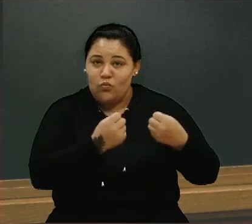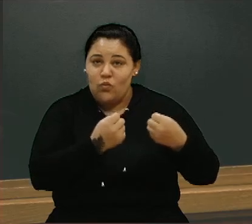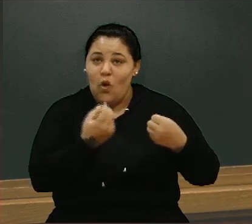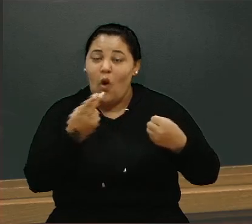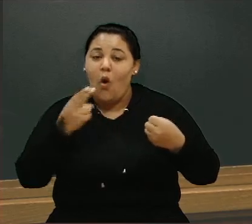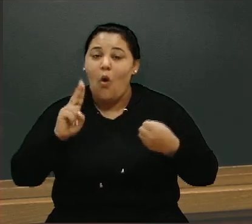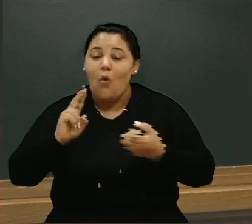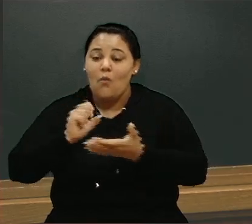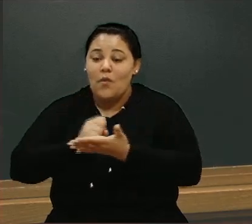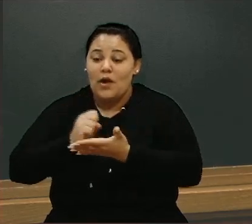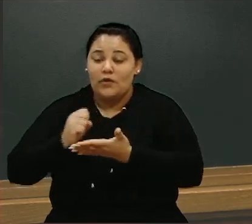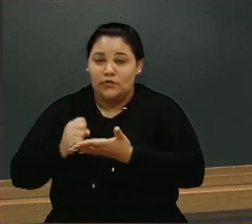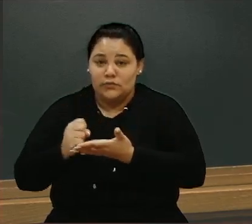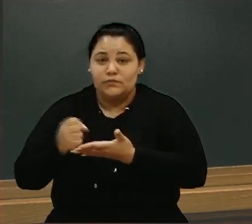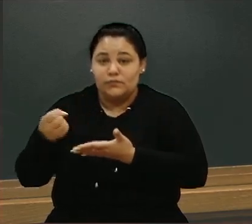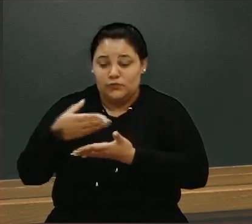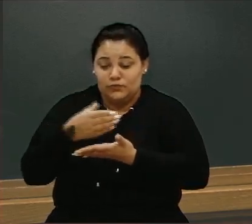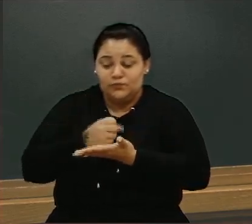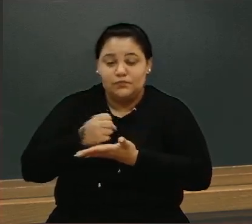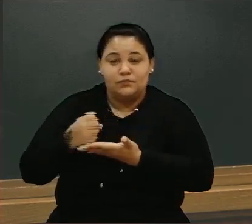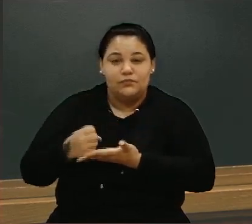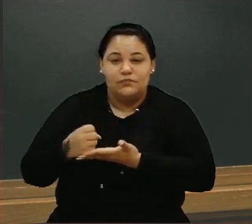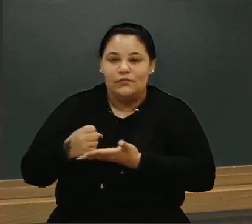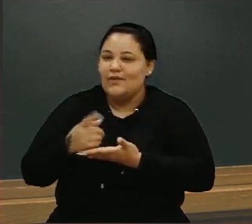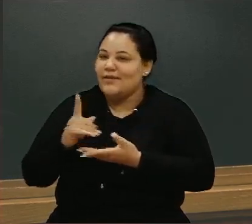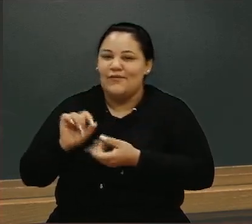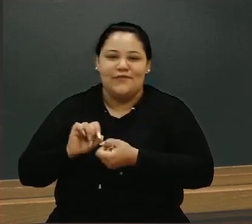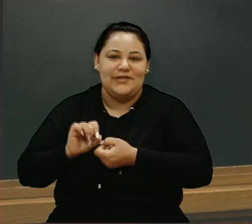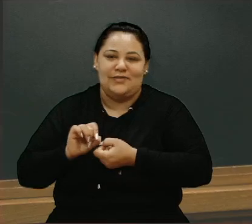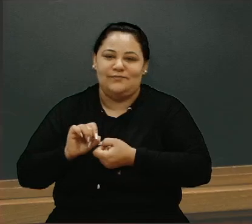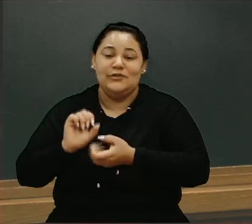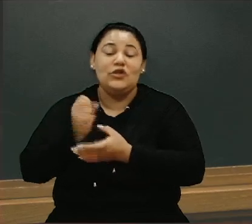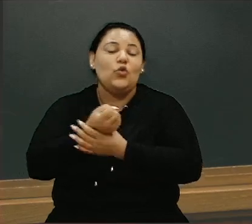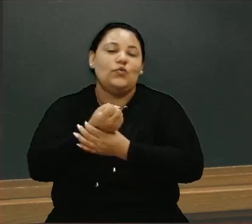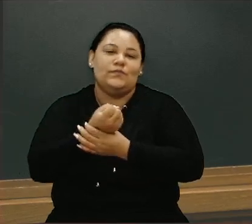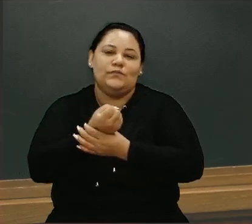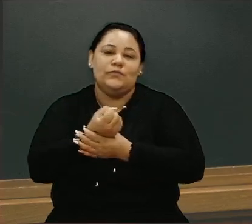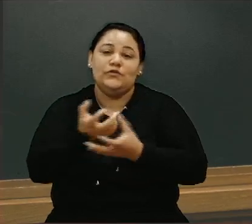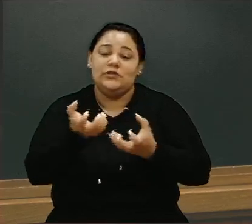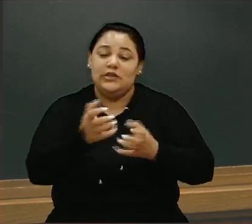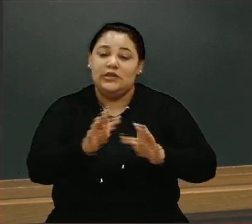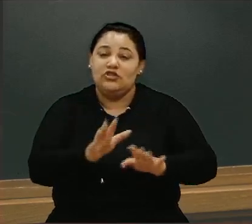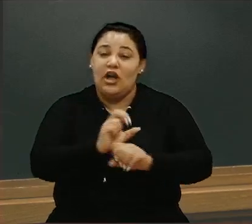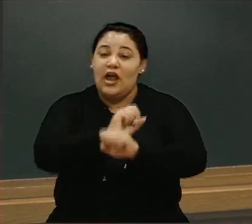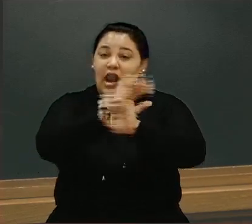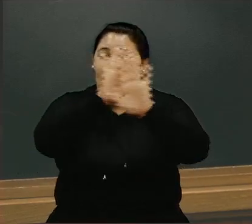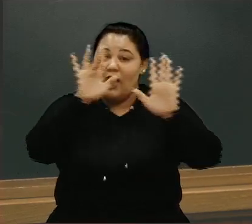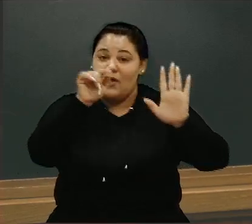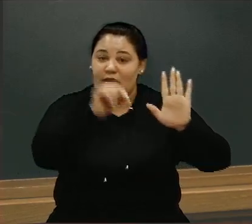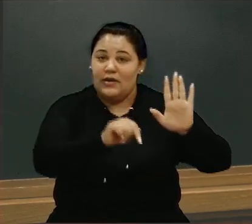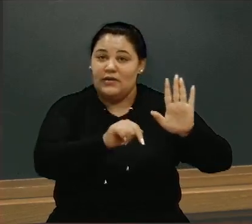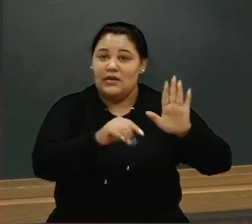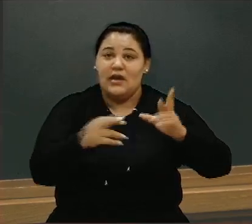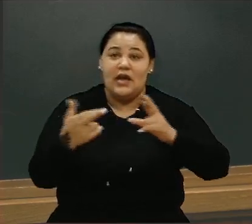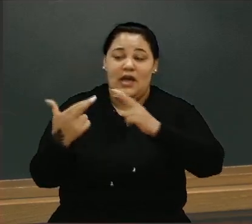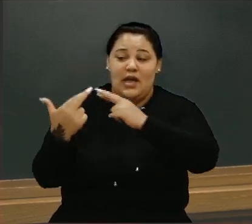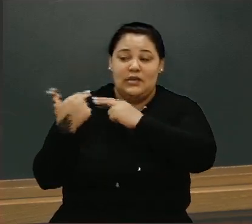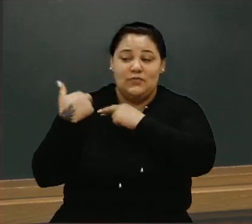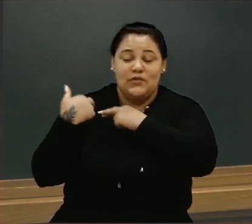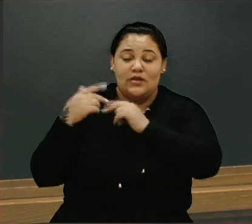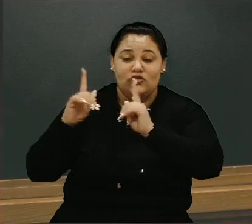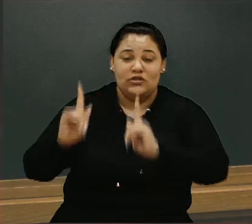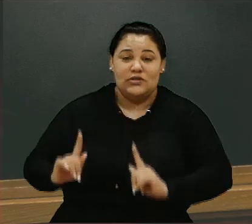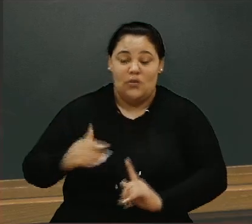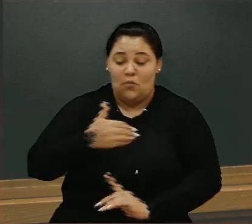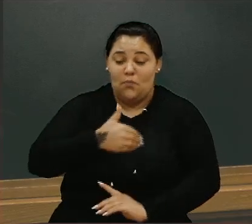para contratar um novo seguro, o que não foi feito. Agora, o que eu queria deixar claro aqui é que responsabilidade por gestão